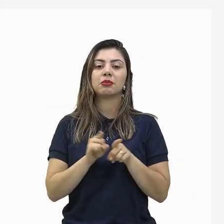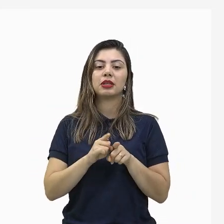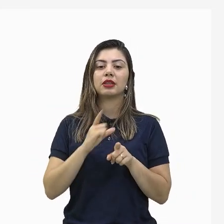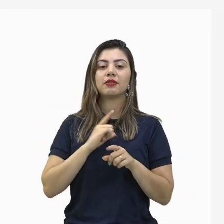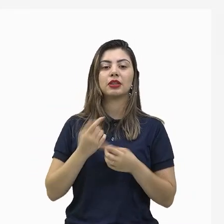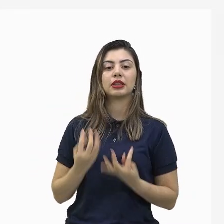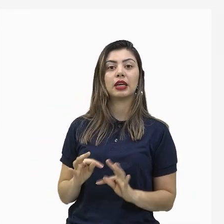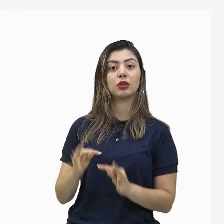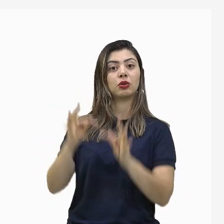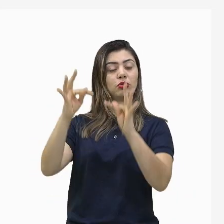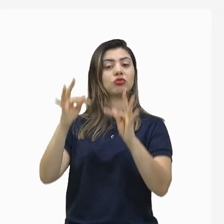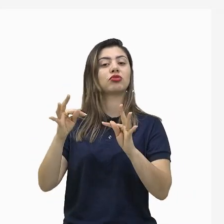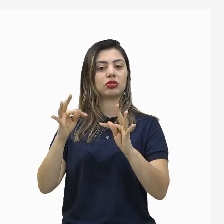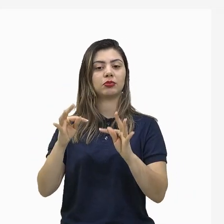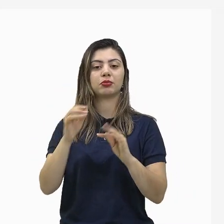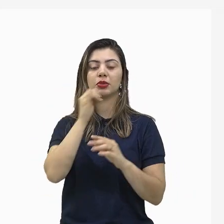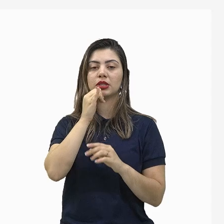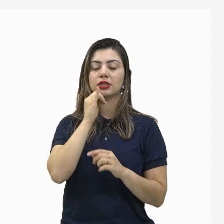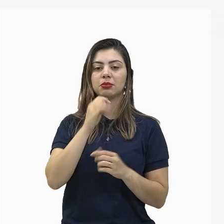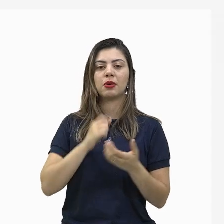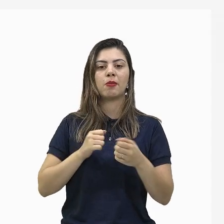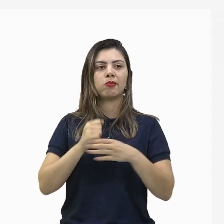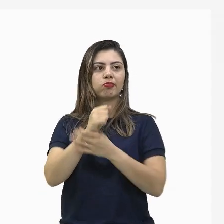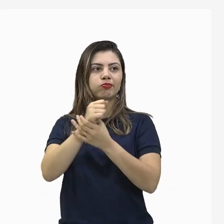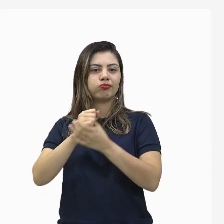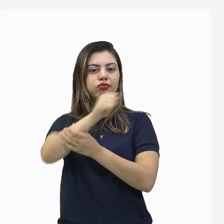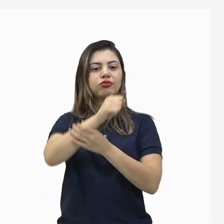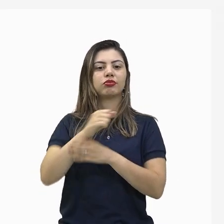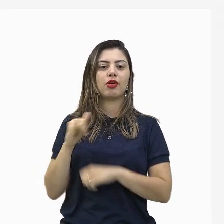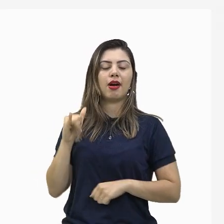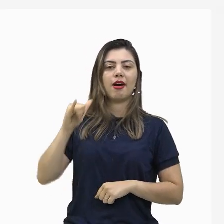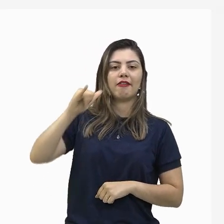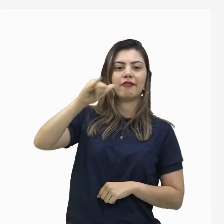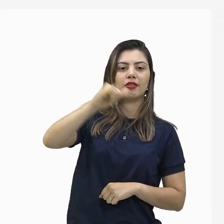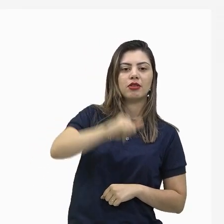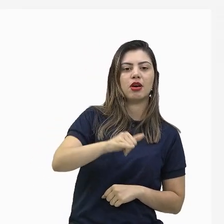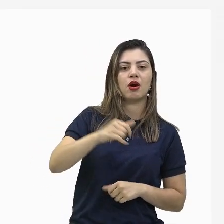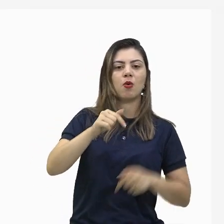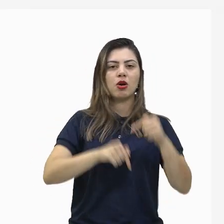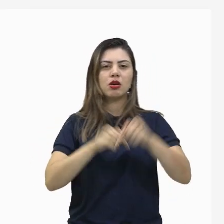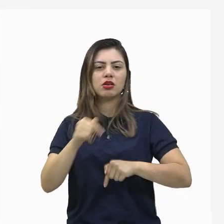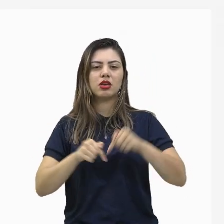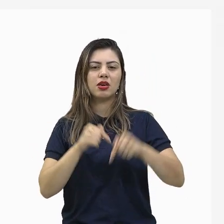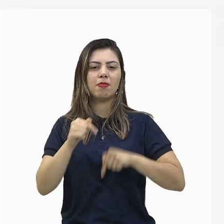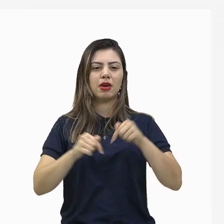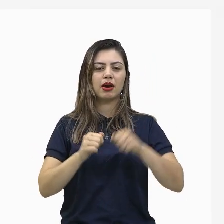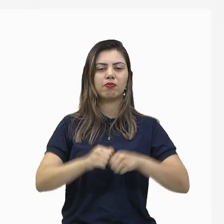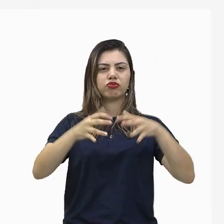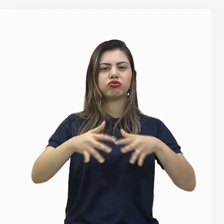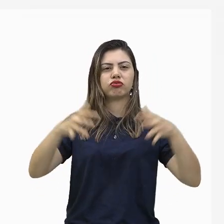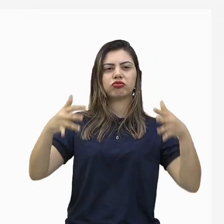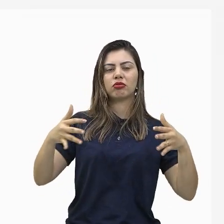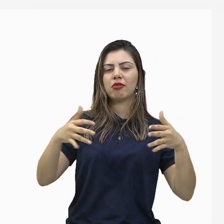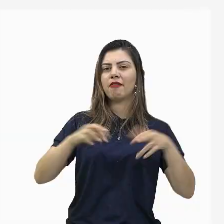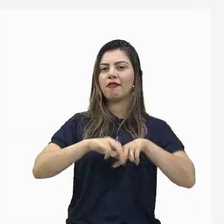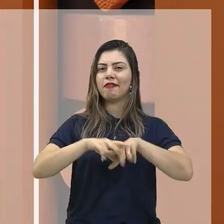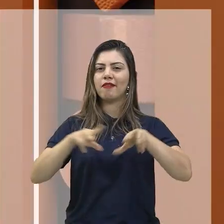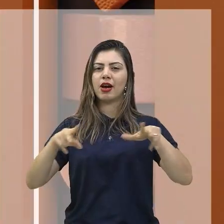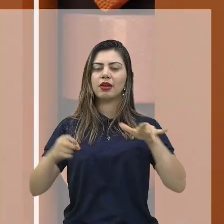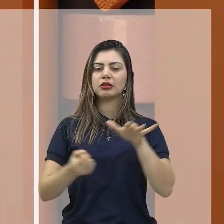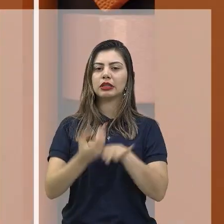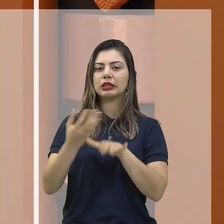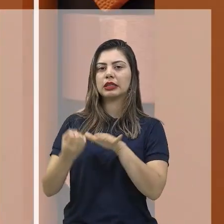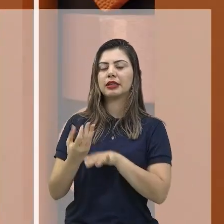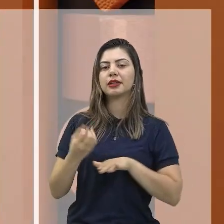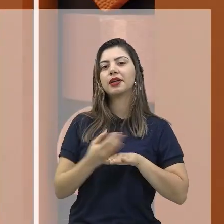né, aviões, armas químicas, como gás mostarda, entre outros, tá certo?